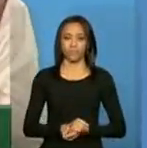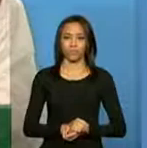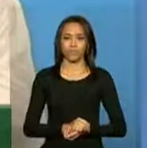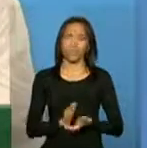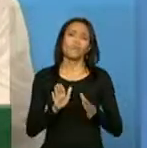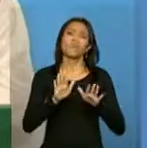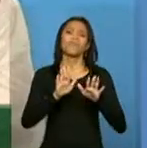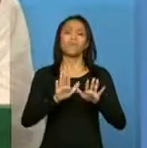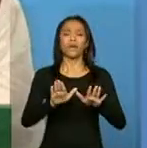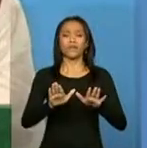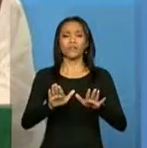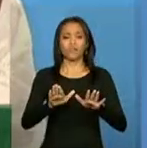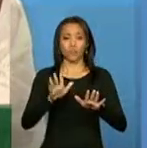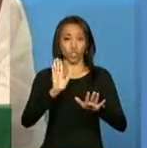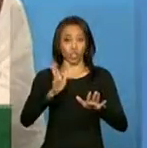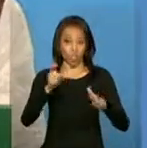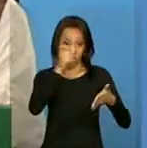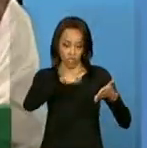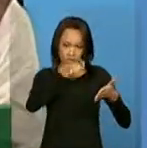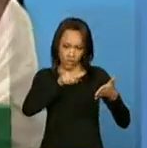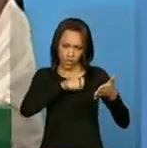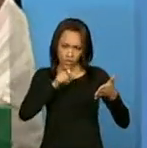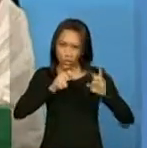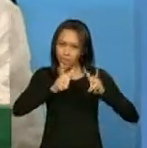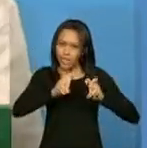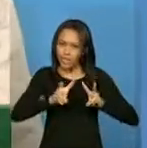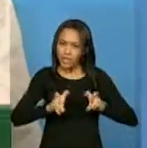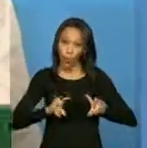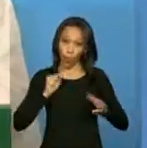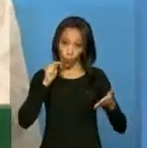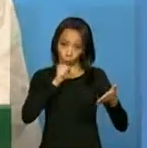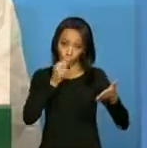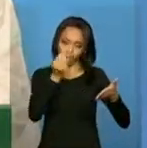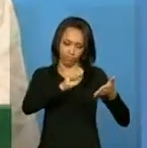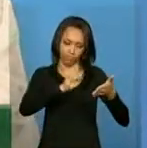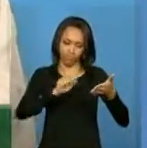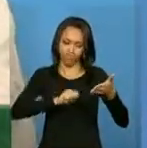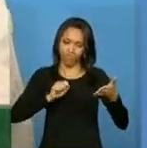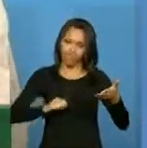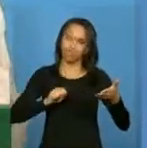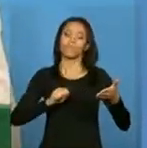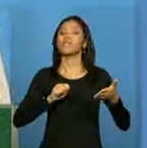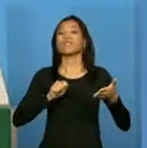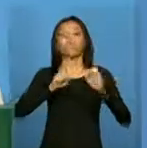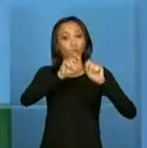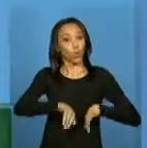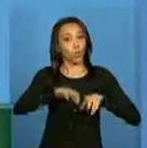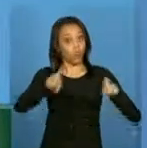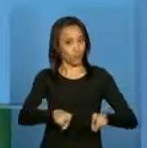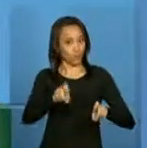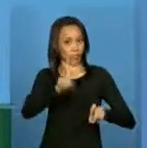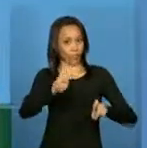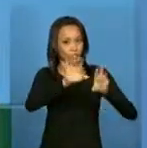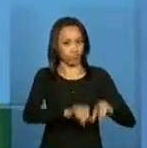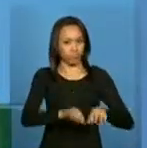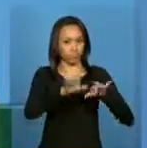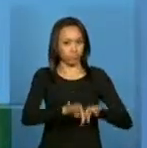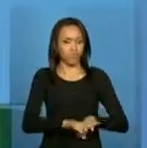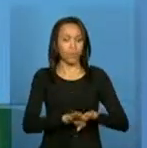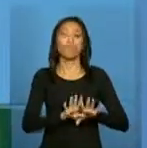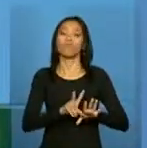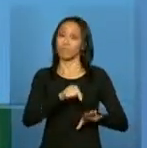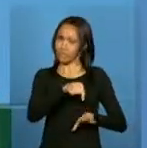Mas o que quer que tenha sido escrito neste papel, o que quer que tenha sido escrito em seus computadores,